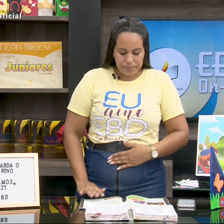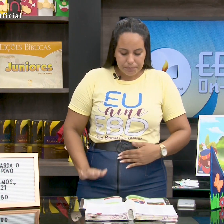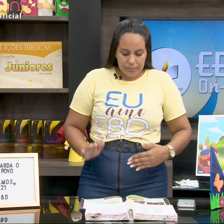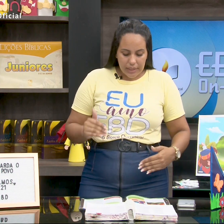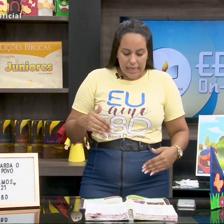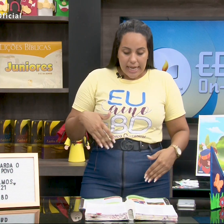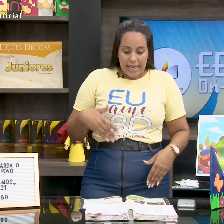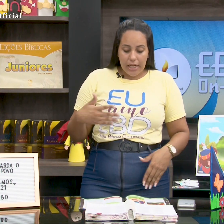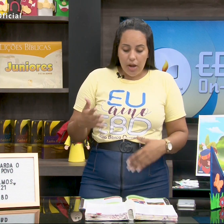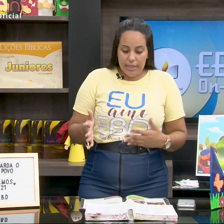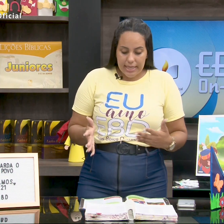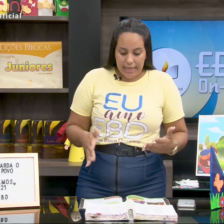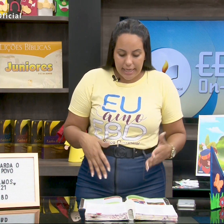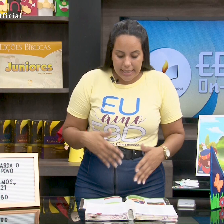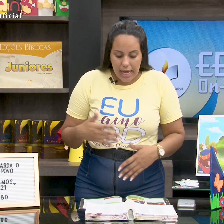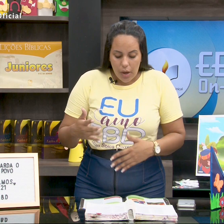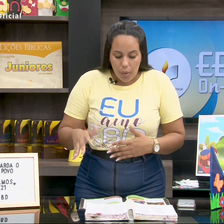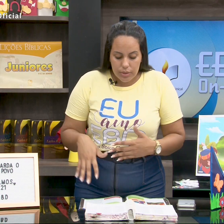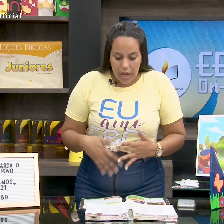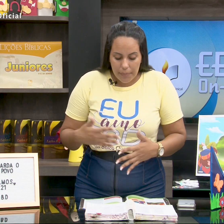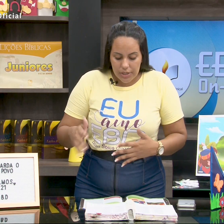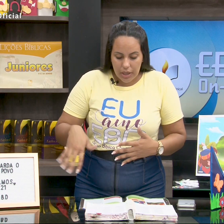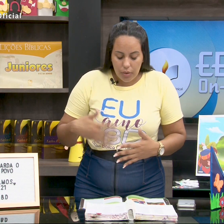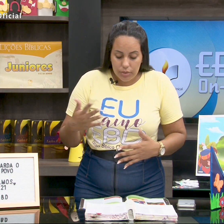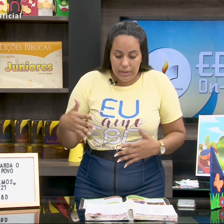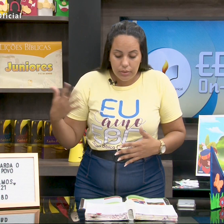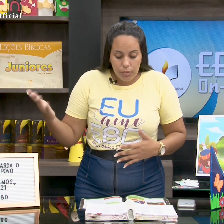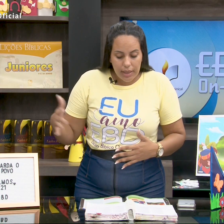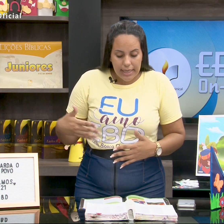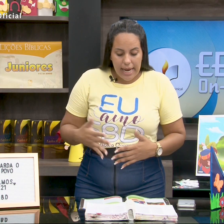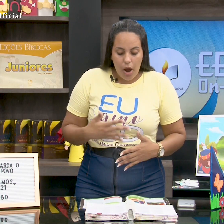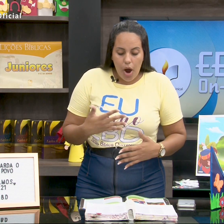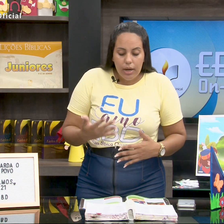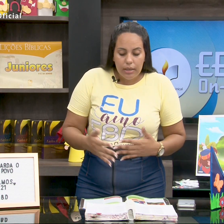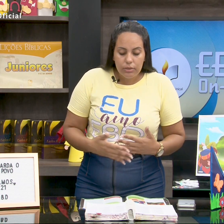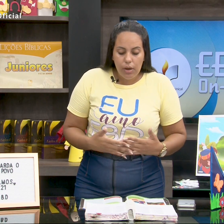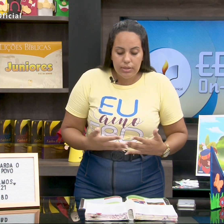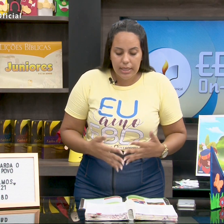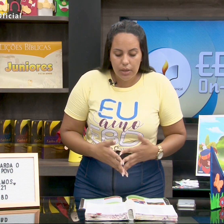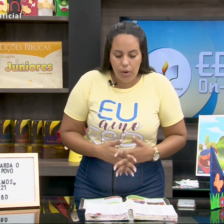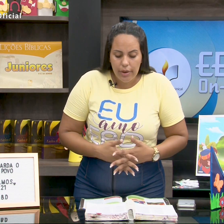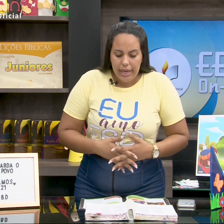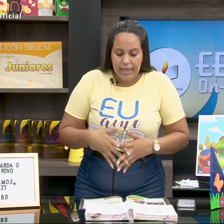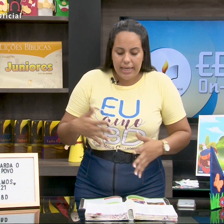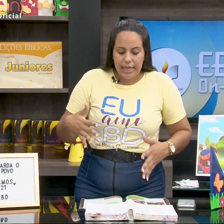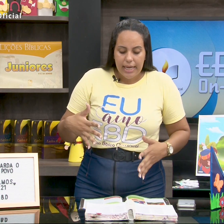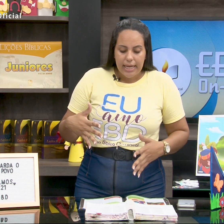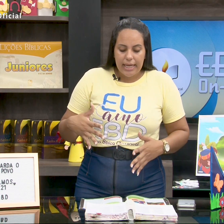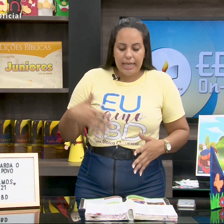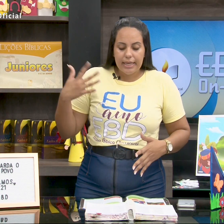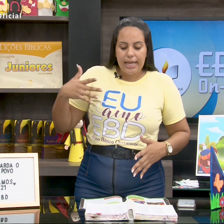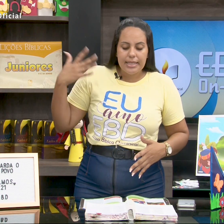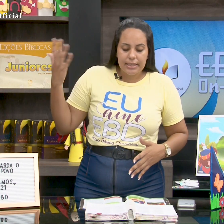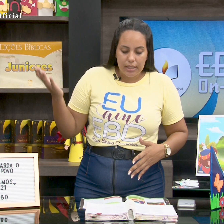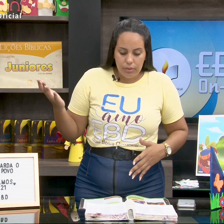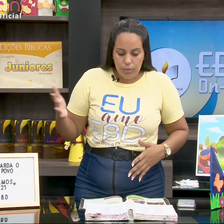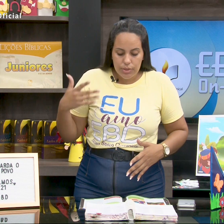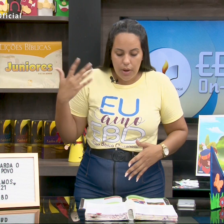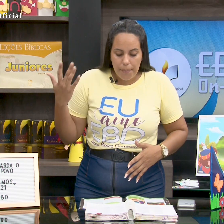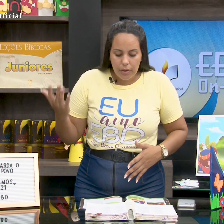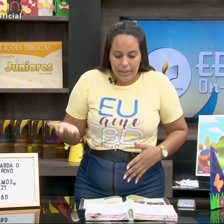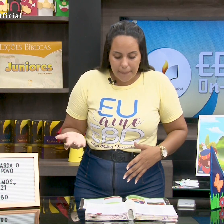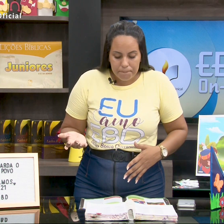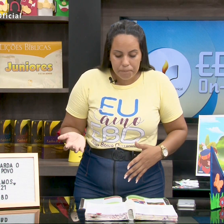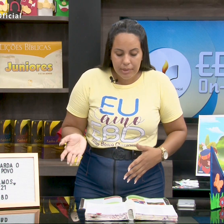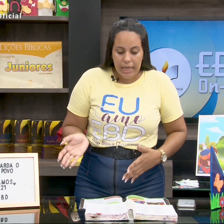criatividade. E logo em seguida, o salmista continua, né, orando ao Senhor e engrandecendo o